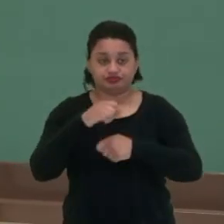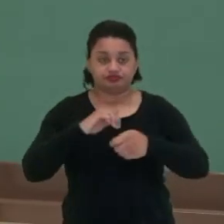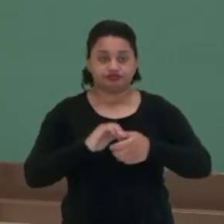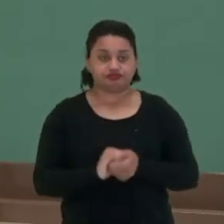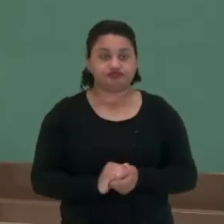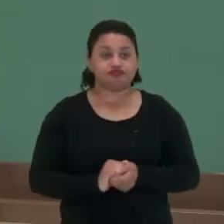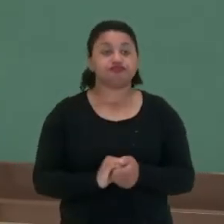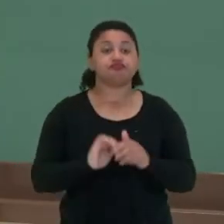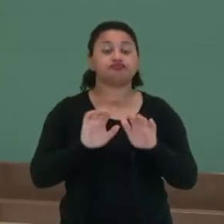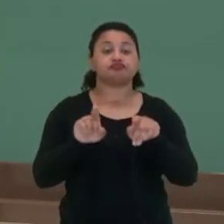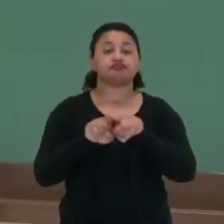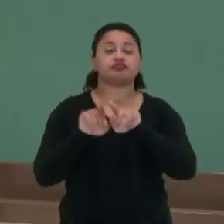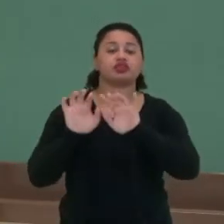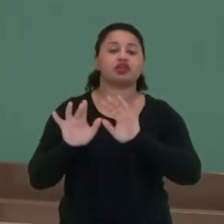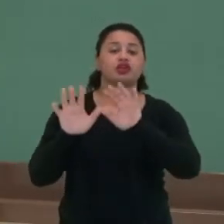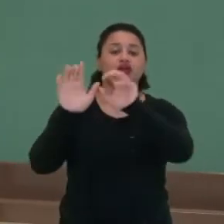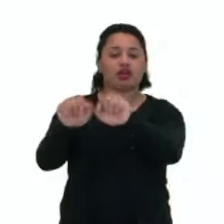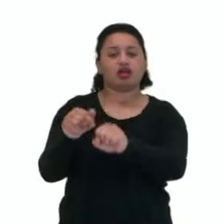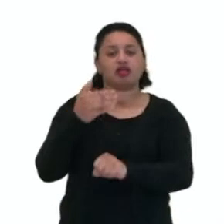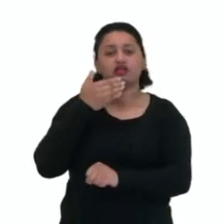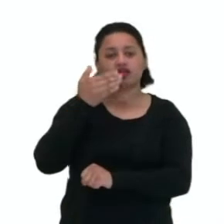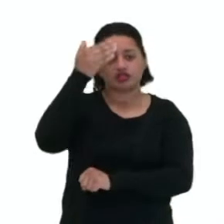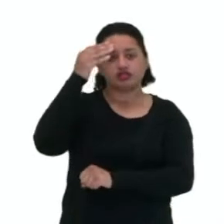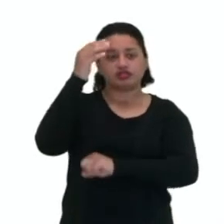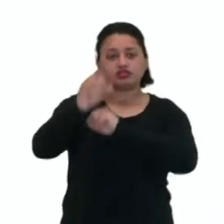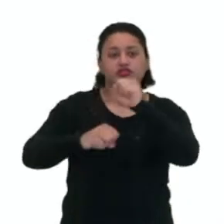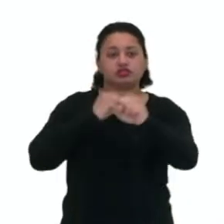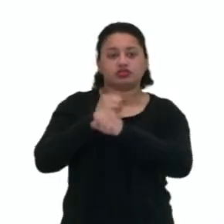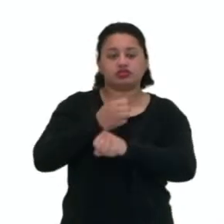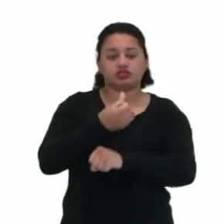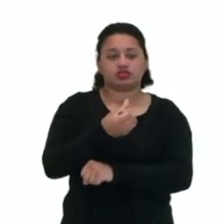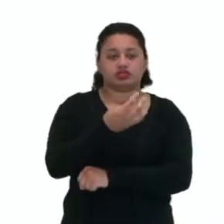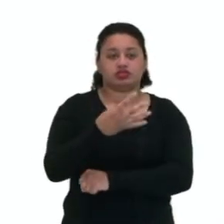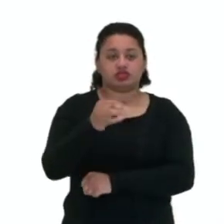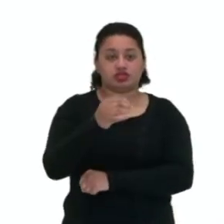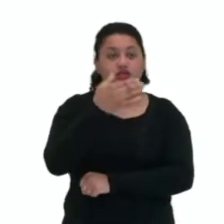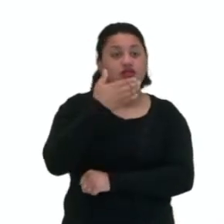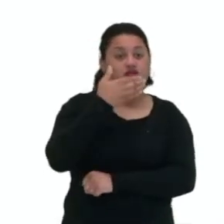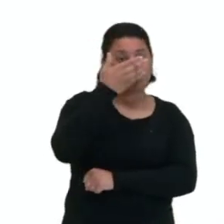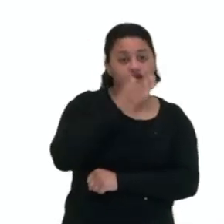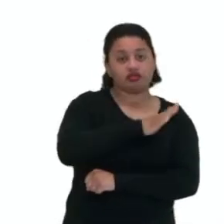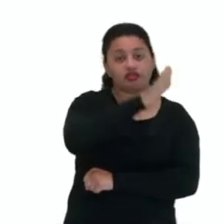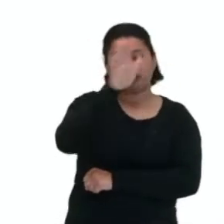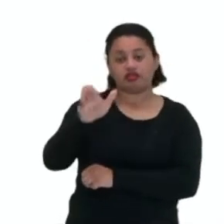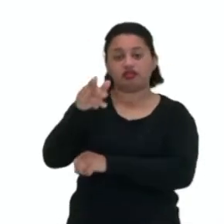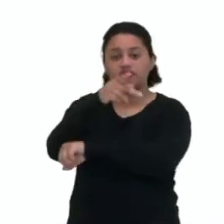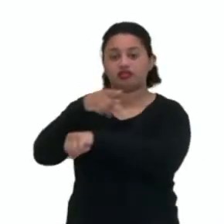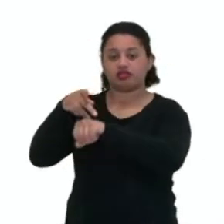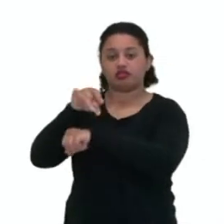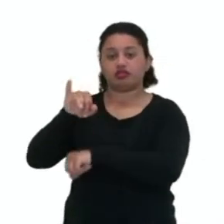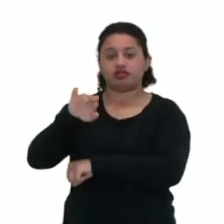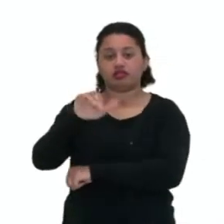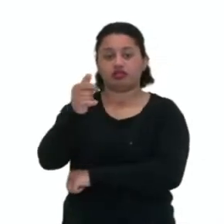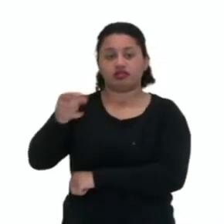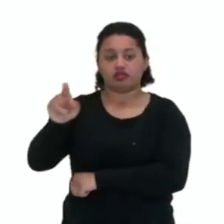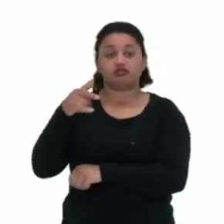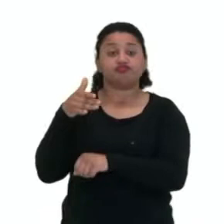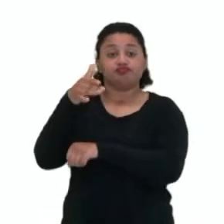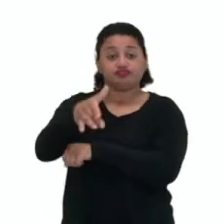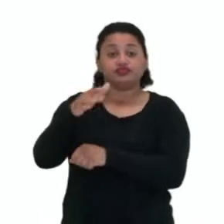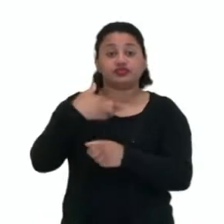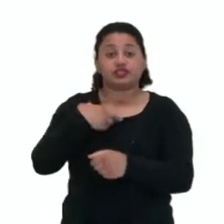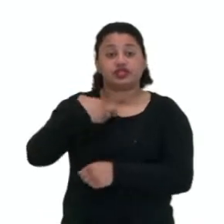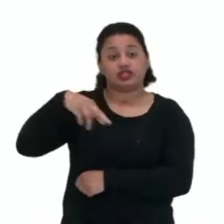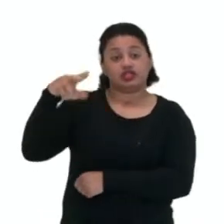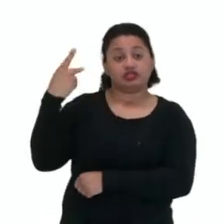invasão árabe? No ano de 640, os árabes invadiram o Irã e introduziram o islamismo no